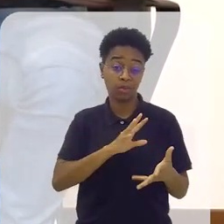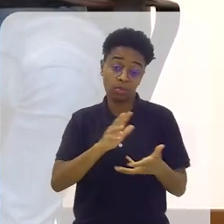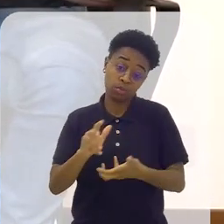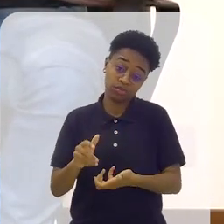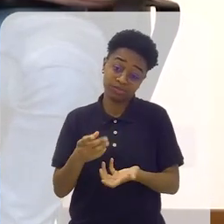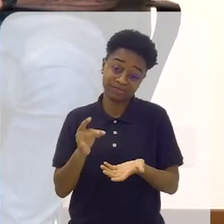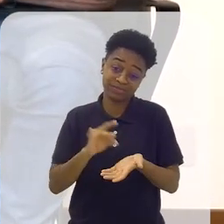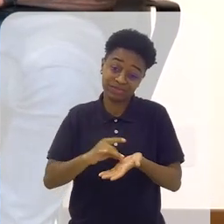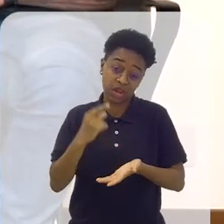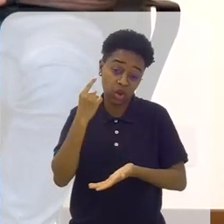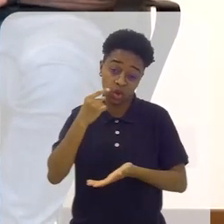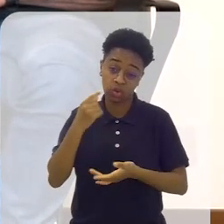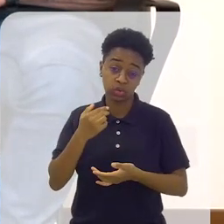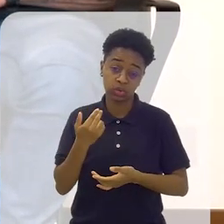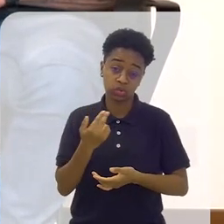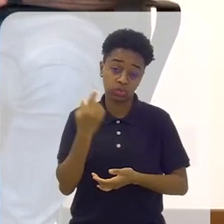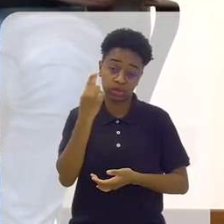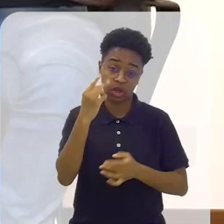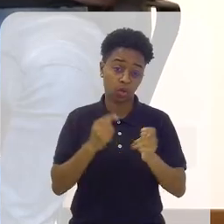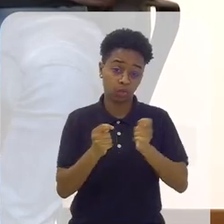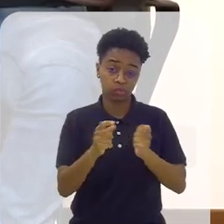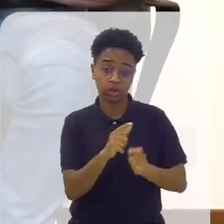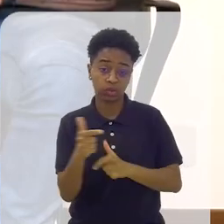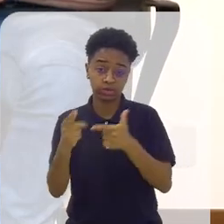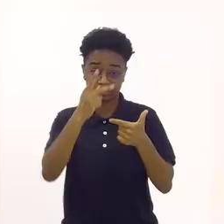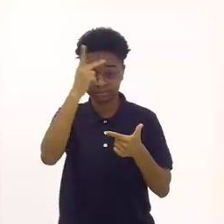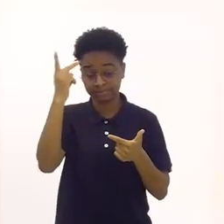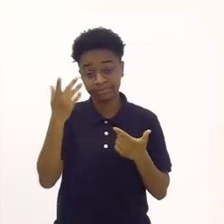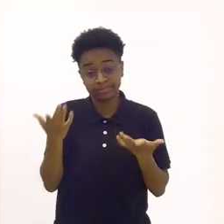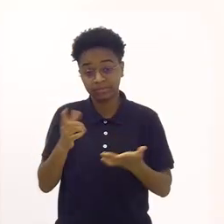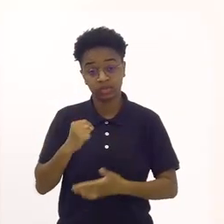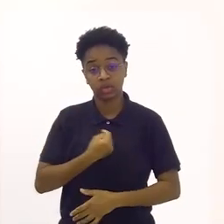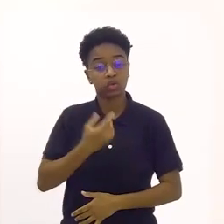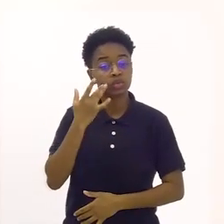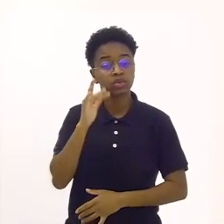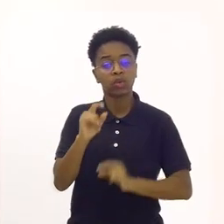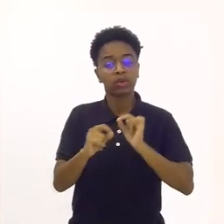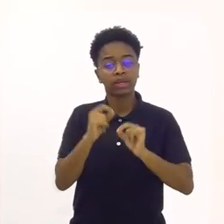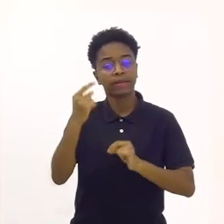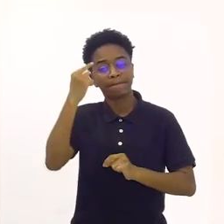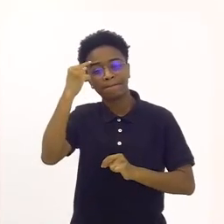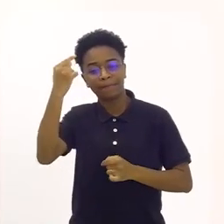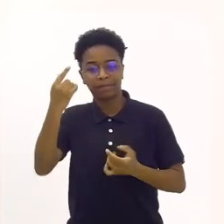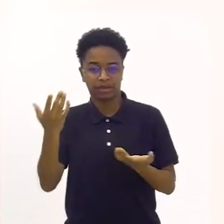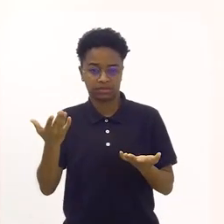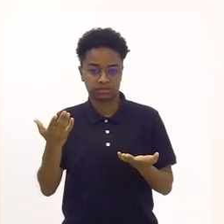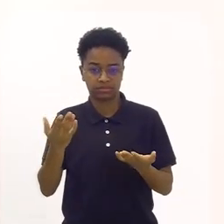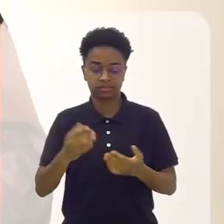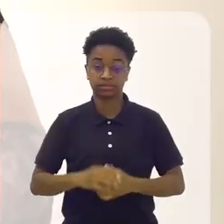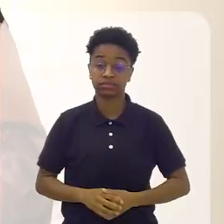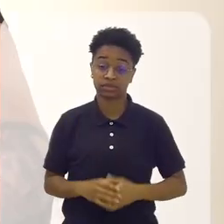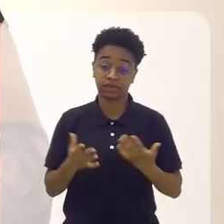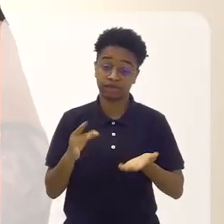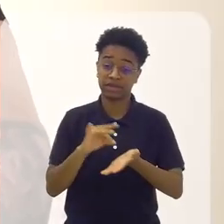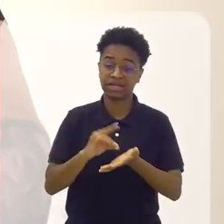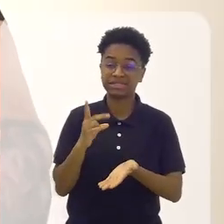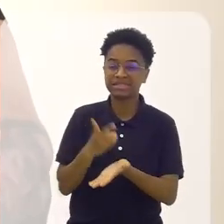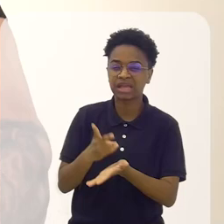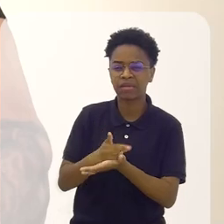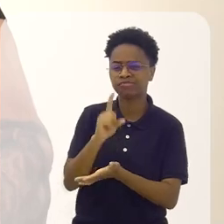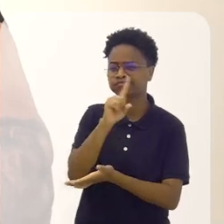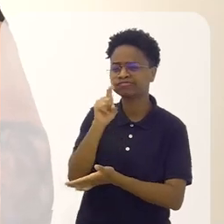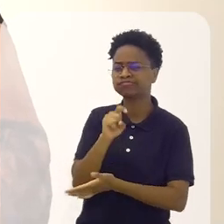Mas, assim, o mundo é essa loucura, você não pode controlar os outros, né? O outro, você não sabe o que passa na cabeça dele. Então, é sempre